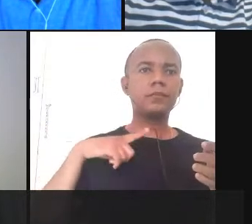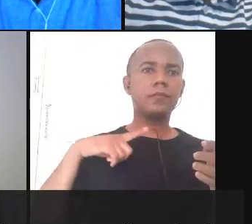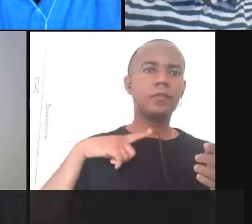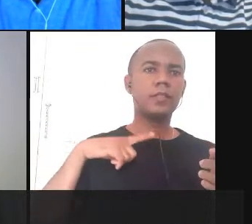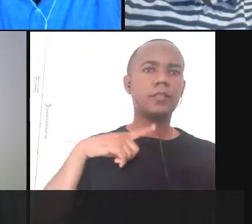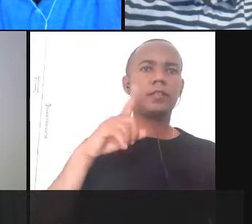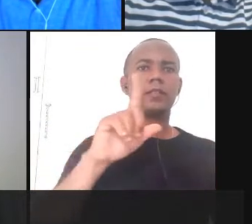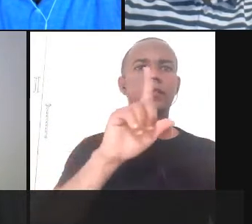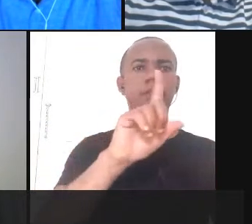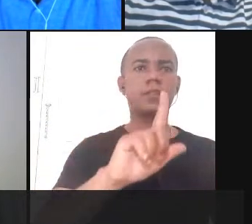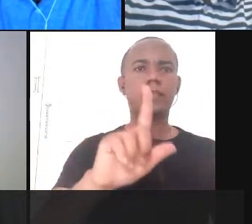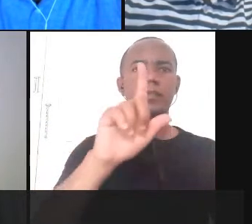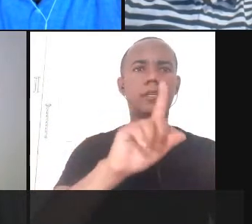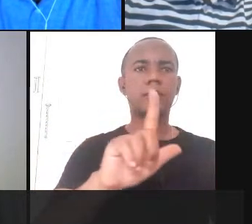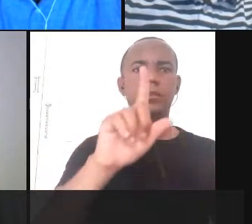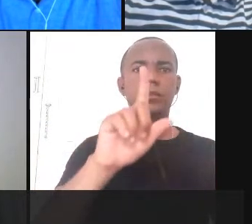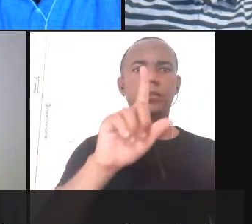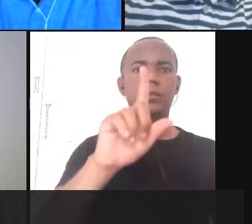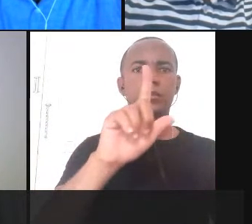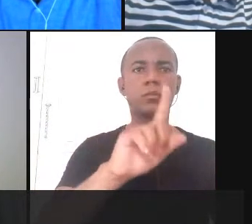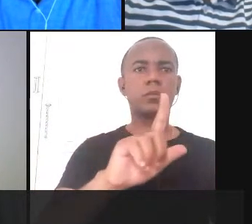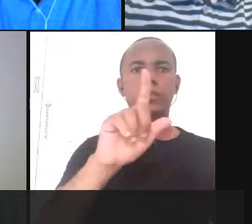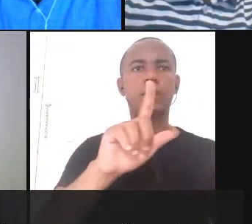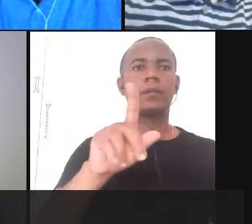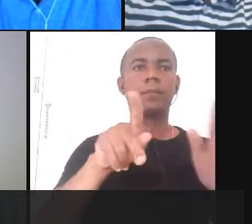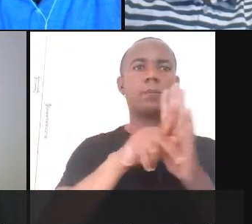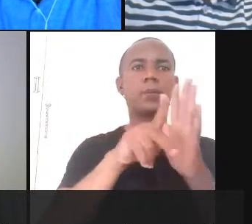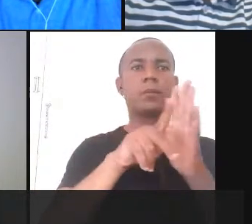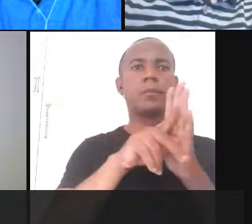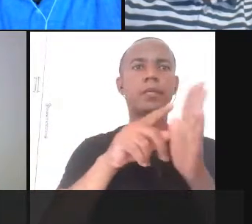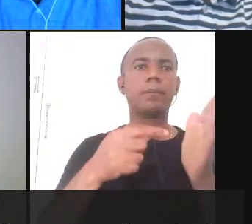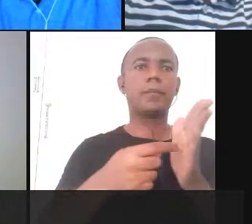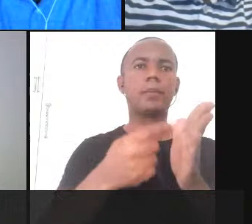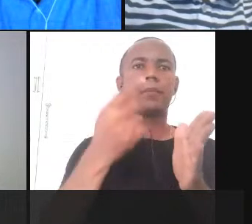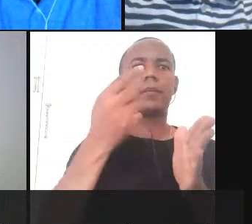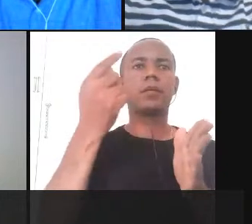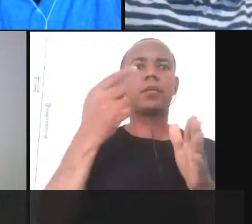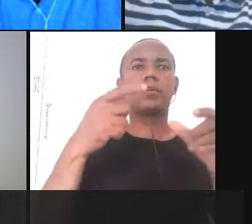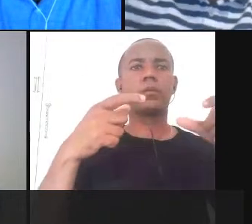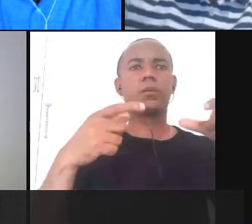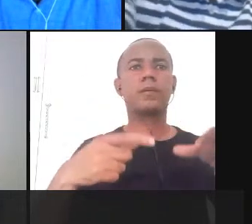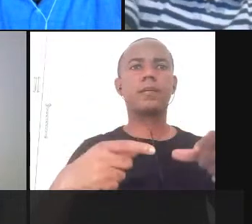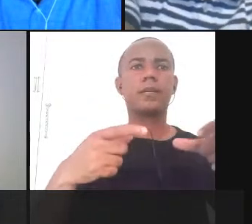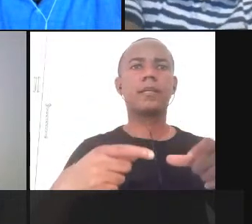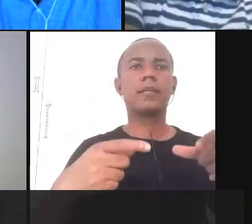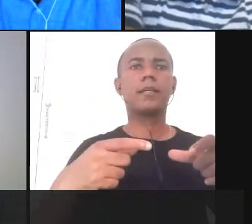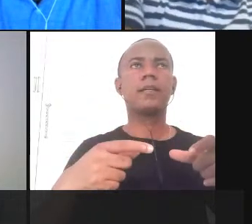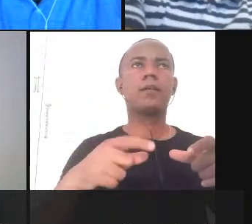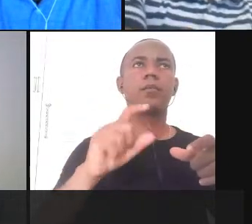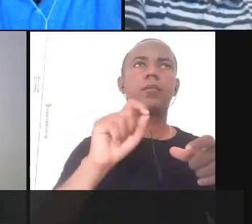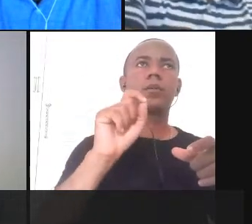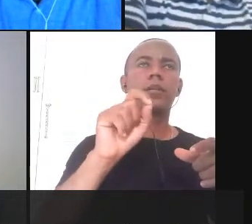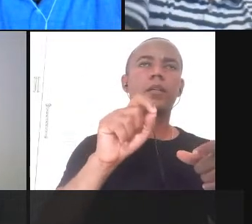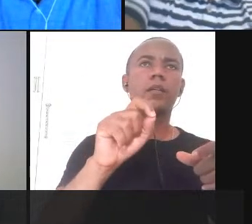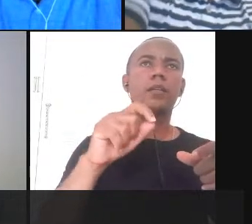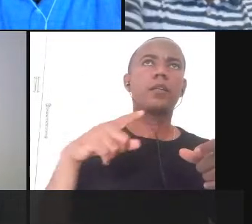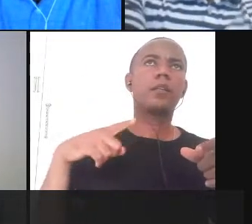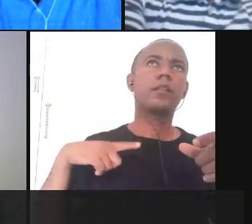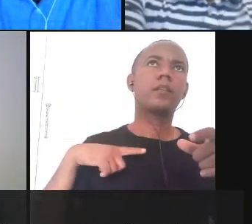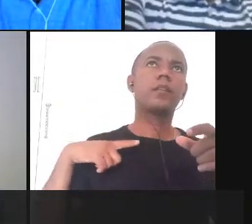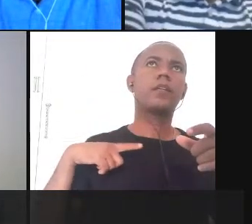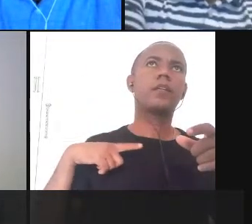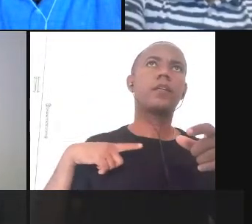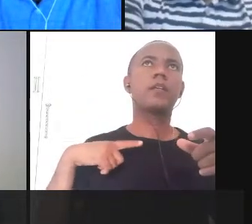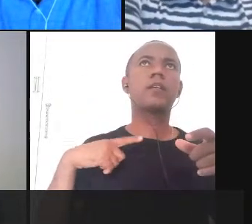A nossa literatura, em primeiro lugar, está em construção. E, no período colonial, quase